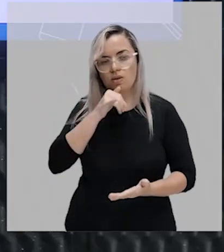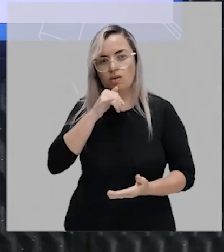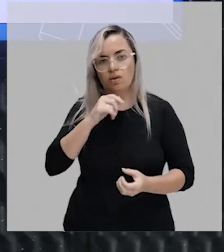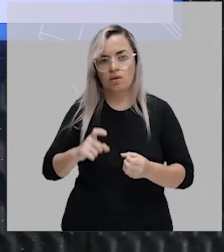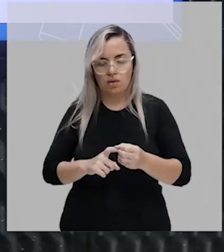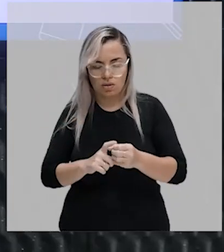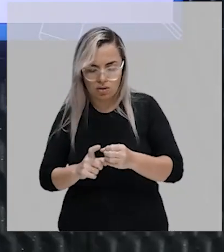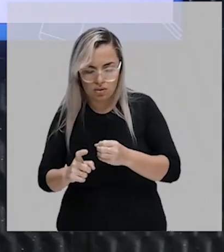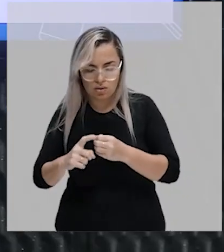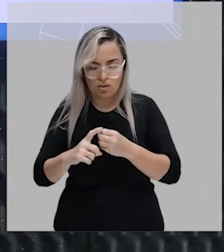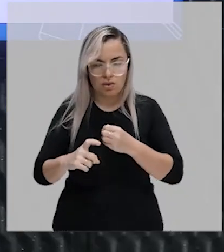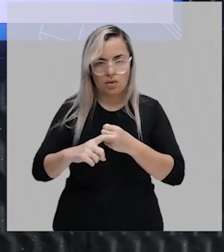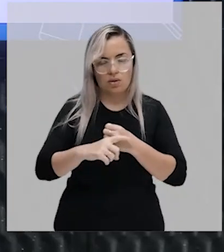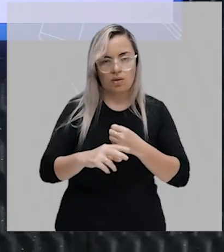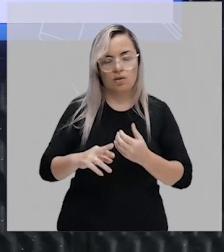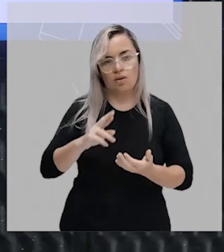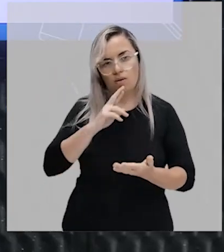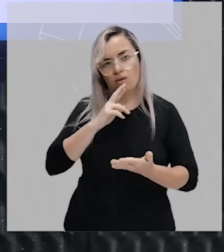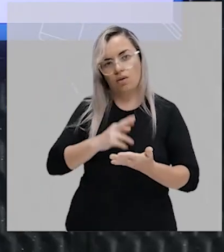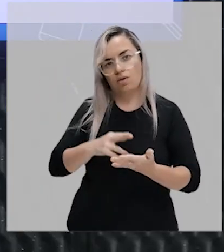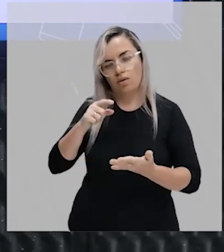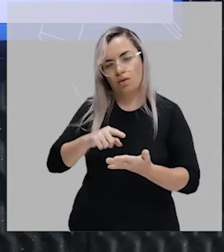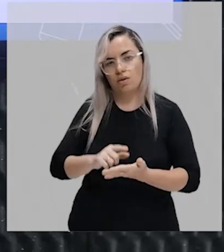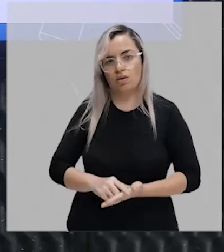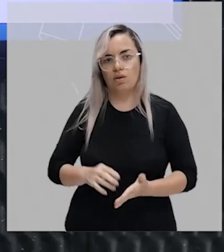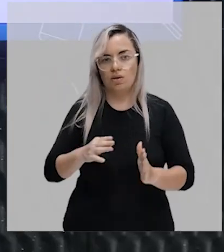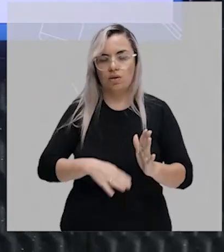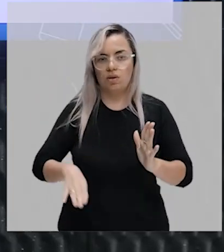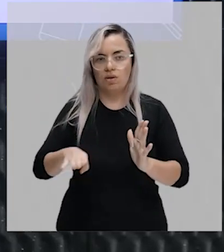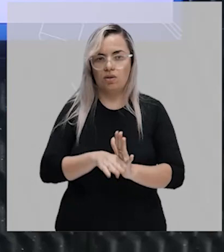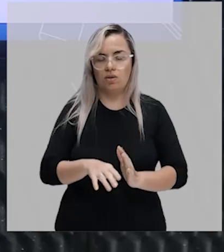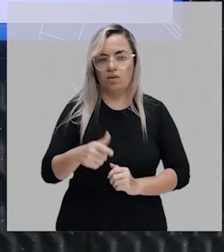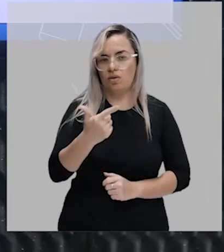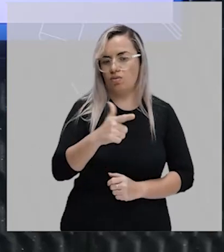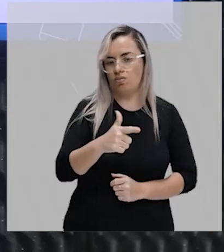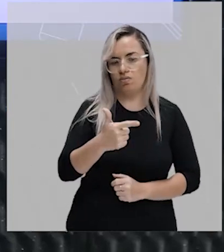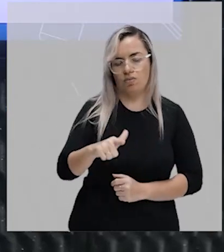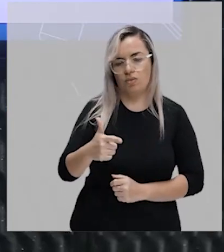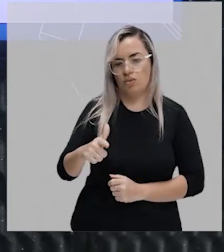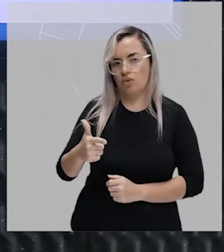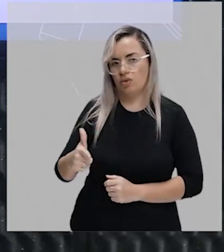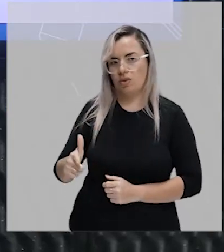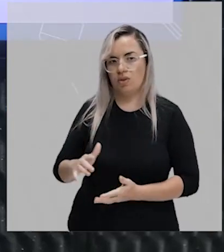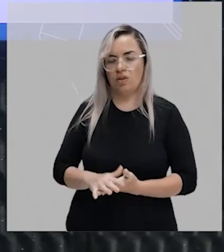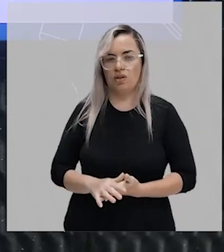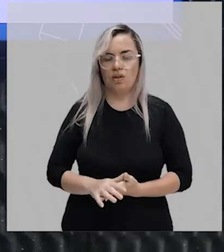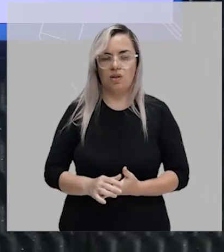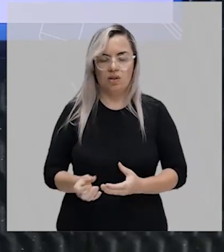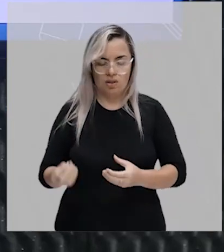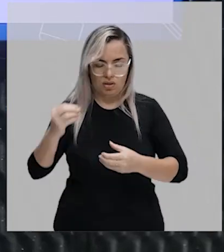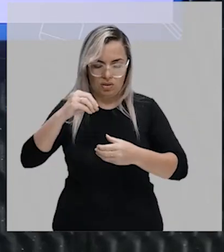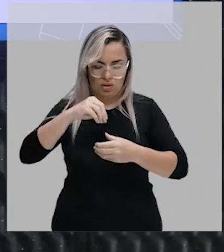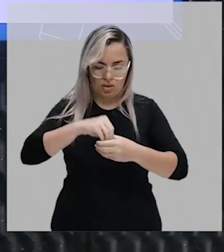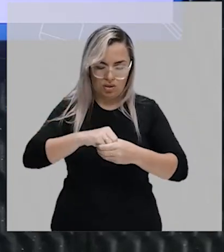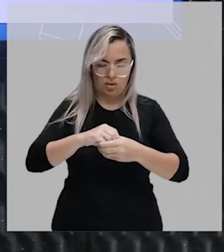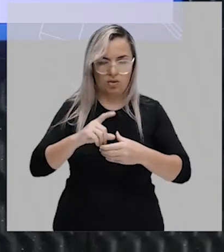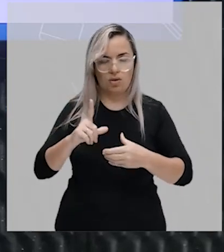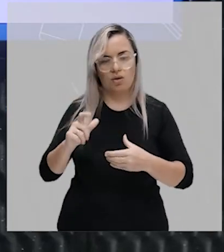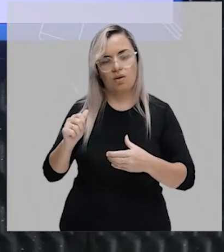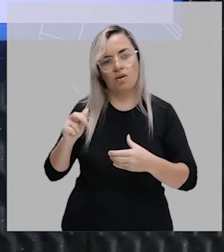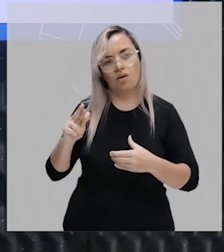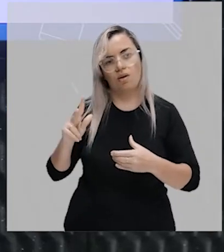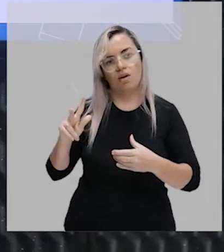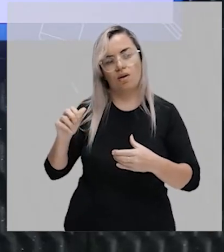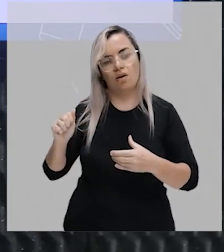chegar ao resultado de que não vai ter a larva dentro da goiaba. Por quê? Porque a